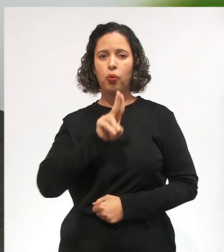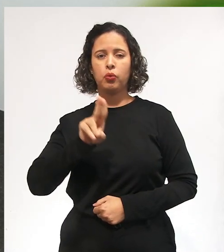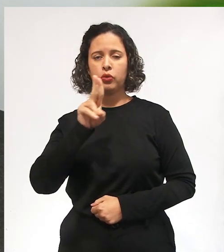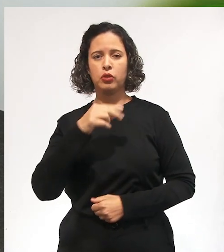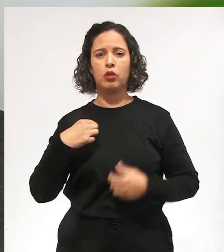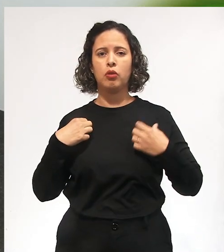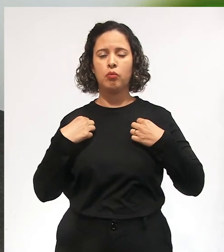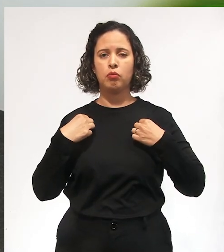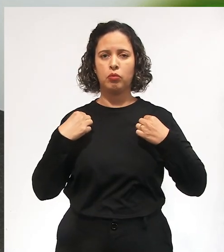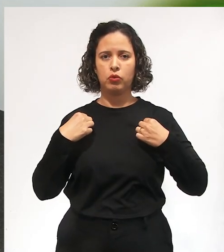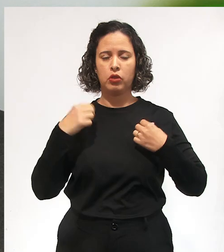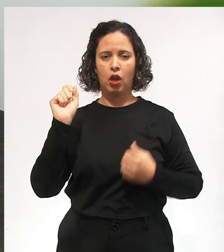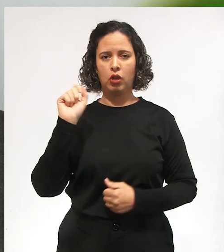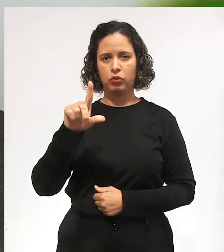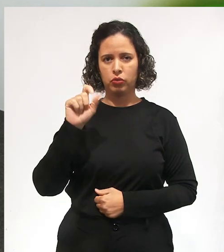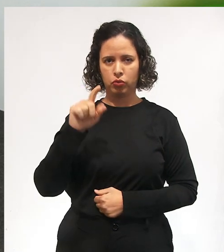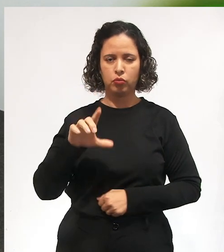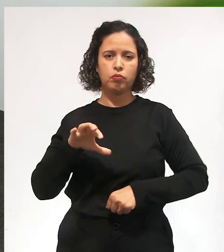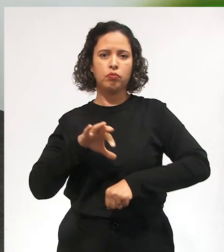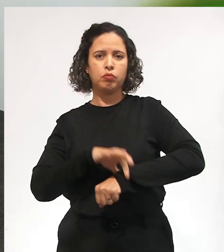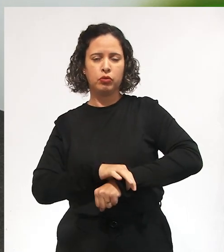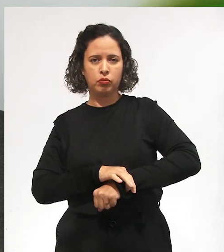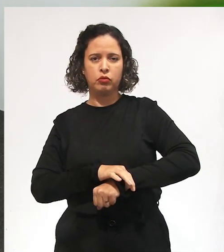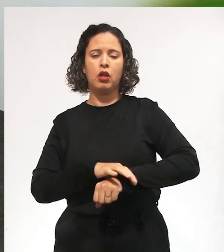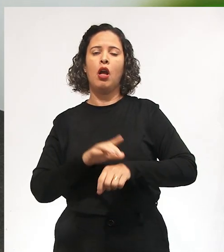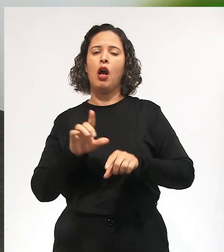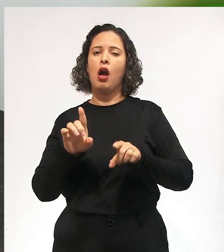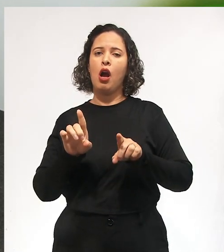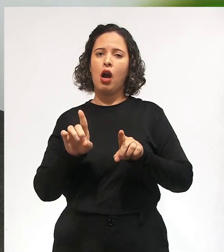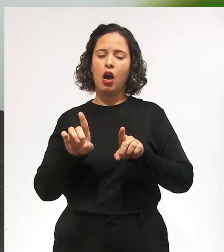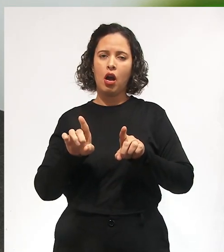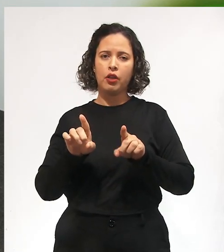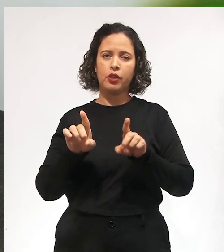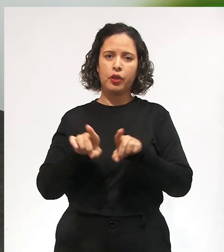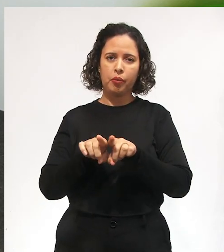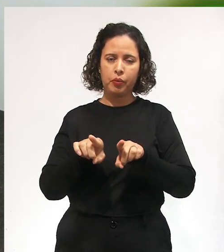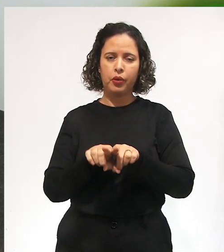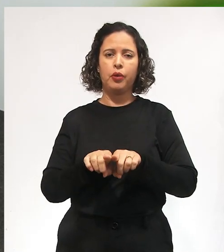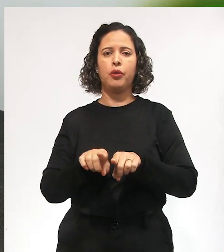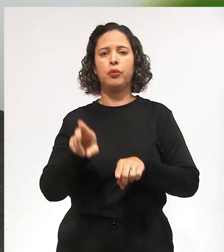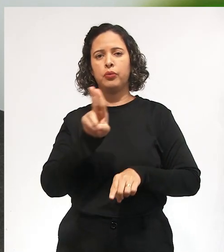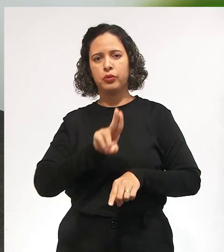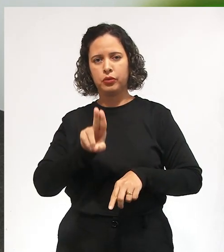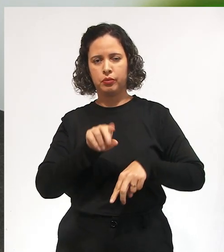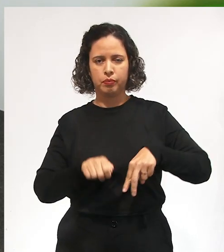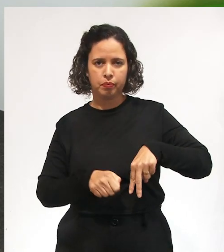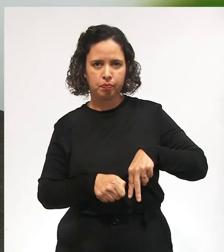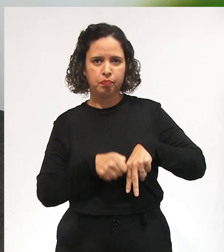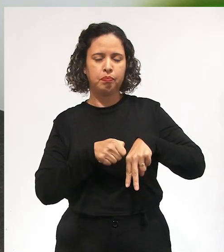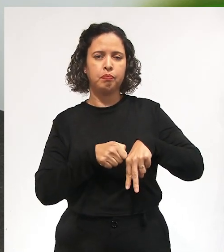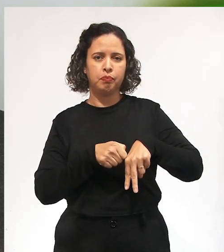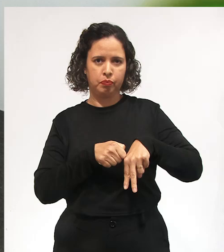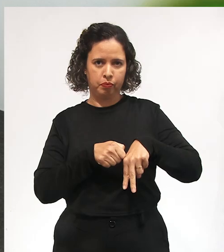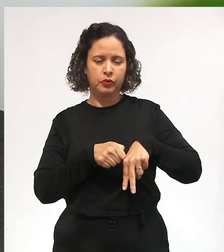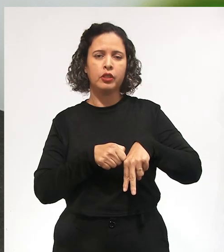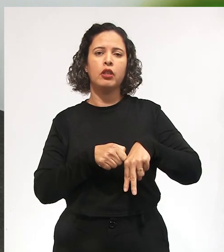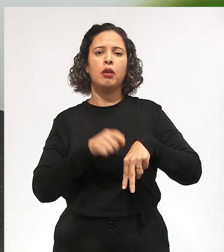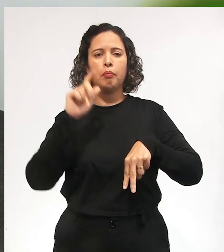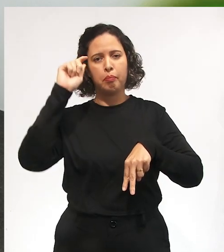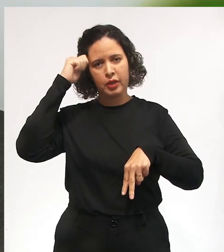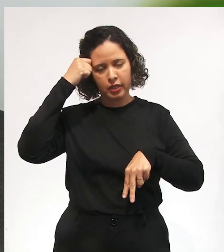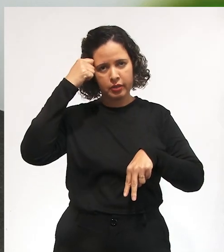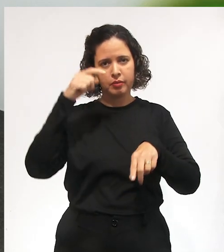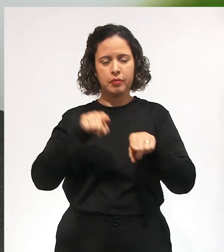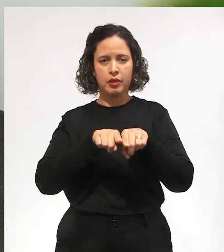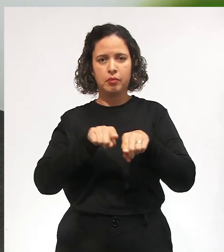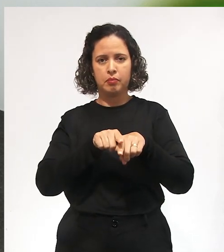uma blusa azul de manga com detalhes aqui no punho, estou com uma calça preta de tecido fino, estou com